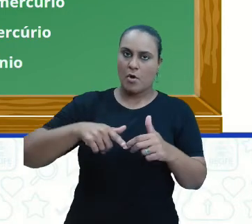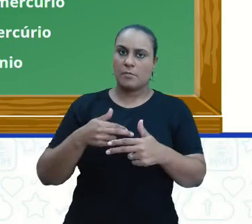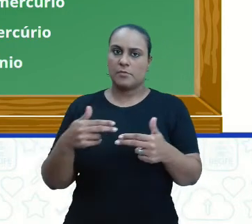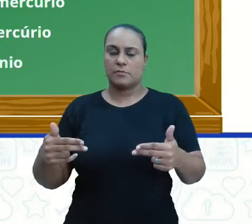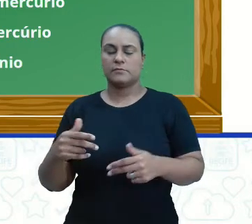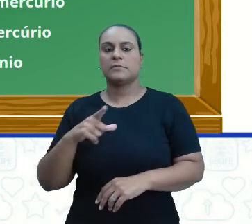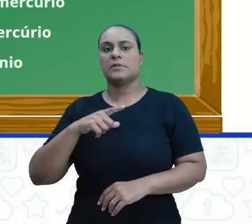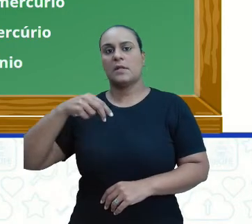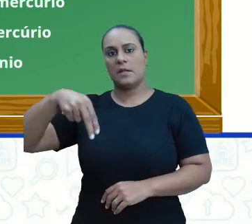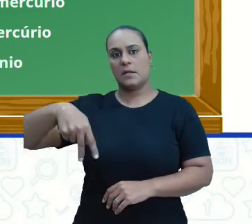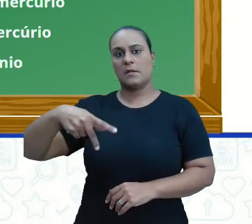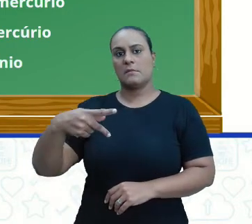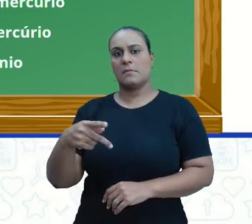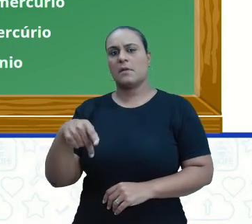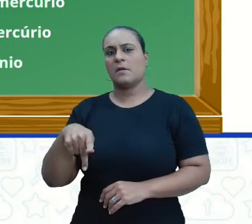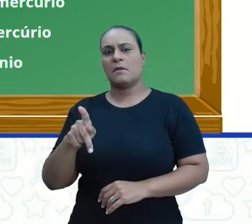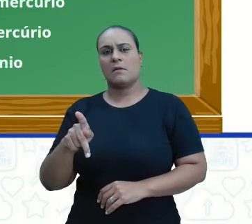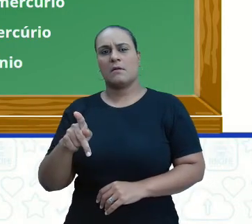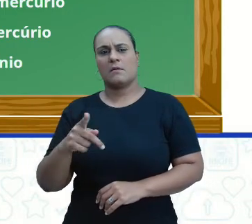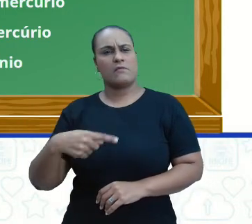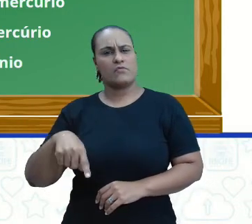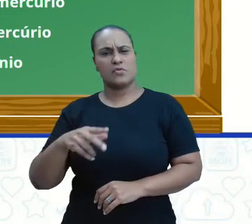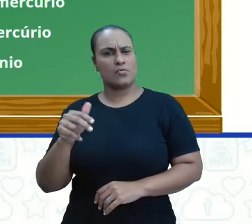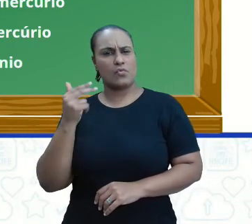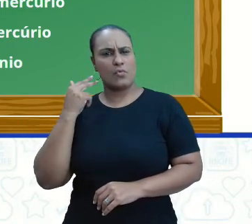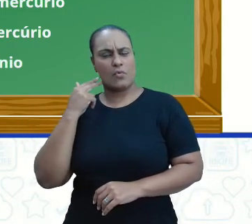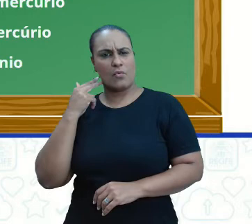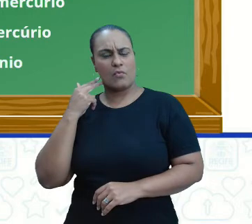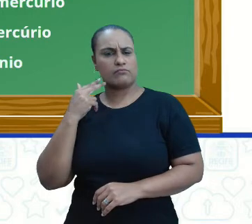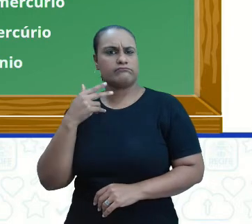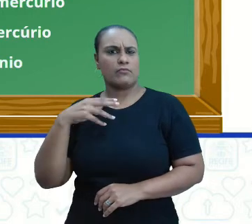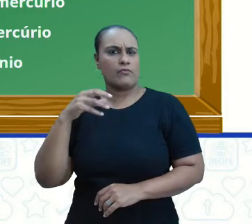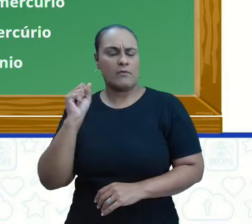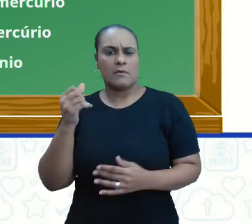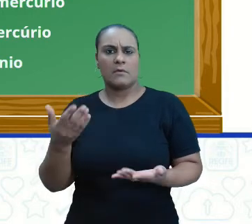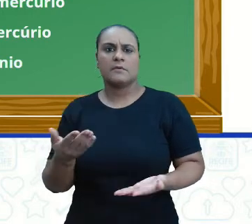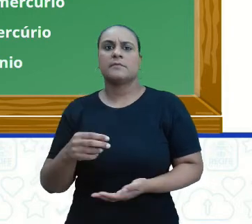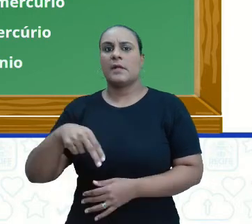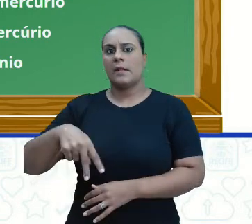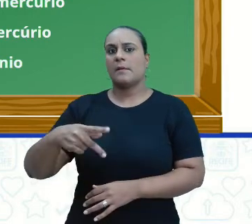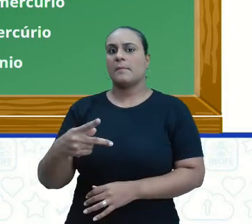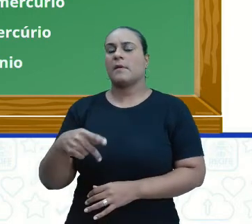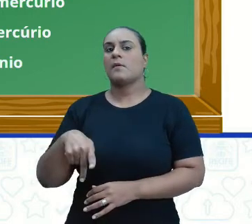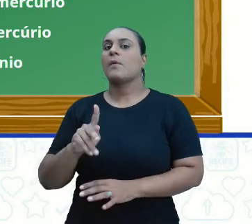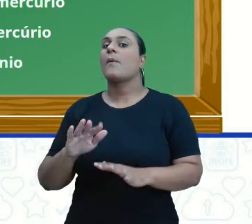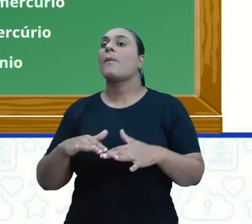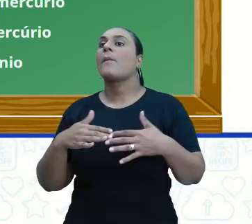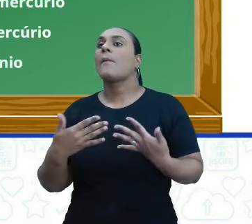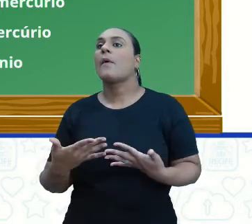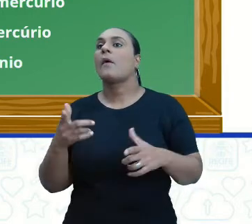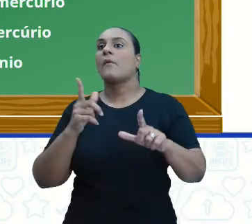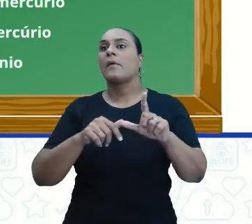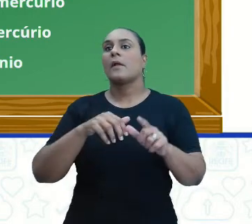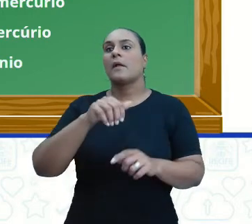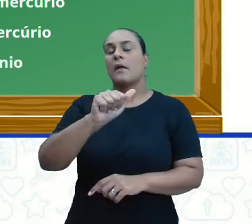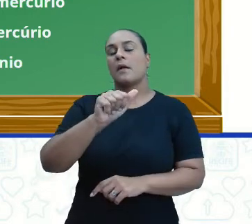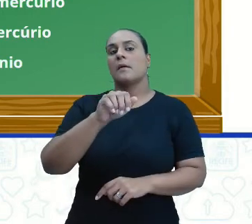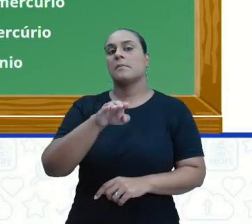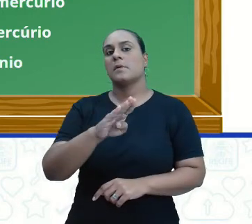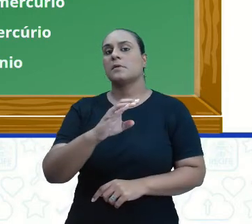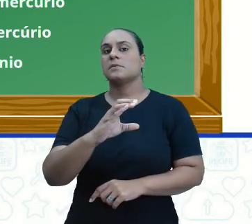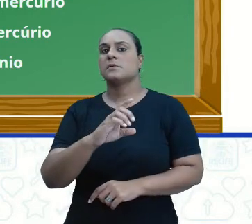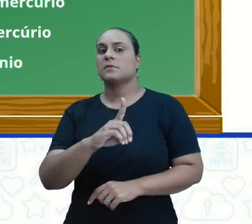elementos. NPK. Vocês nunca ouviram falar, não, do NPK? Pois é. Quais são esses 3 elementos